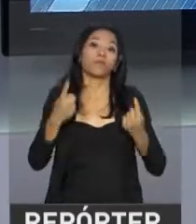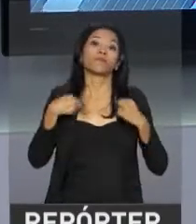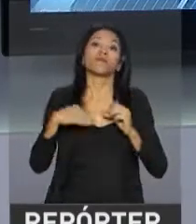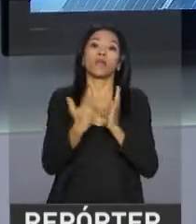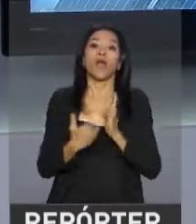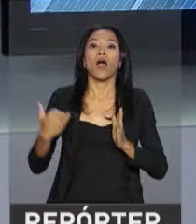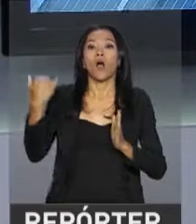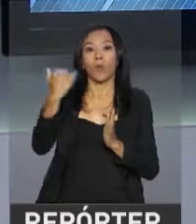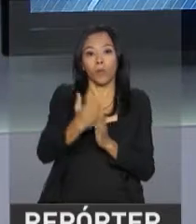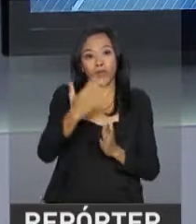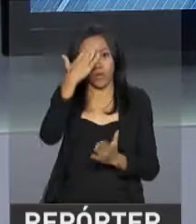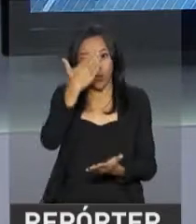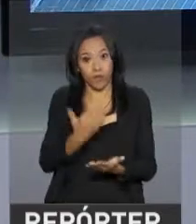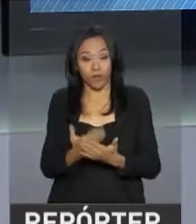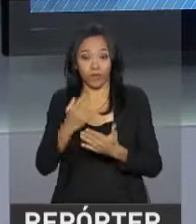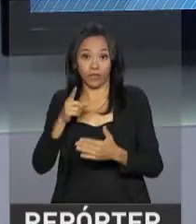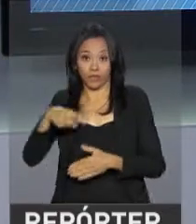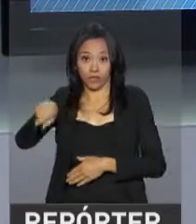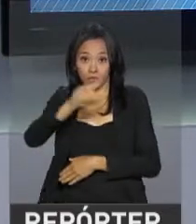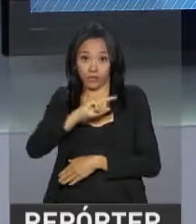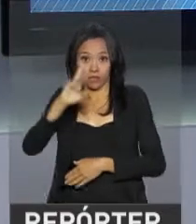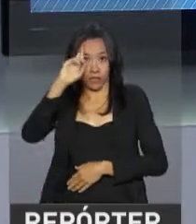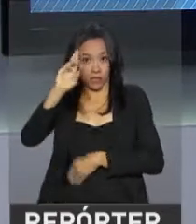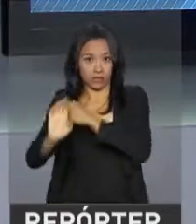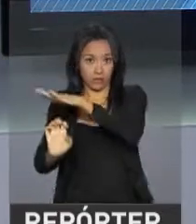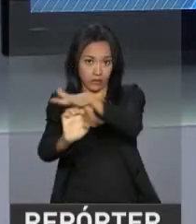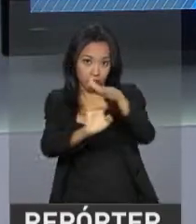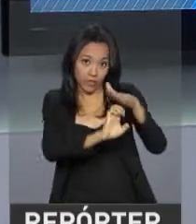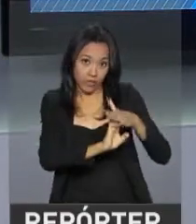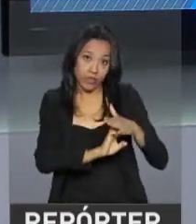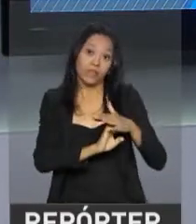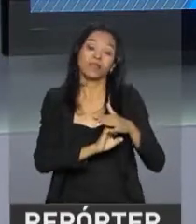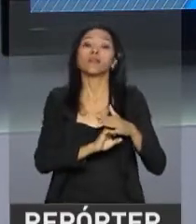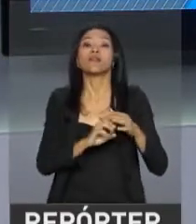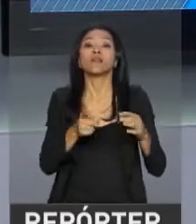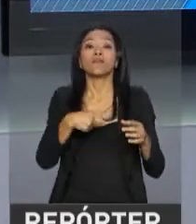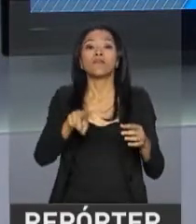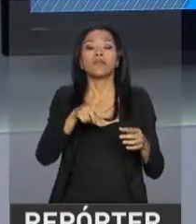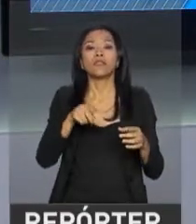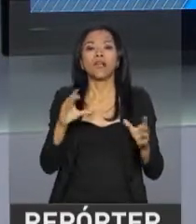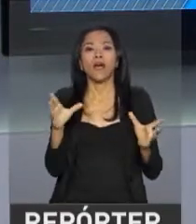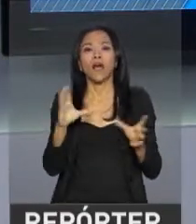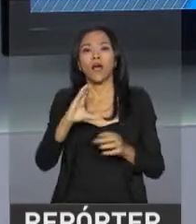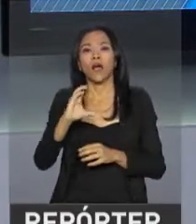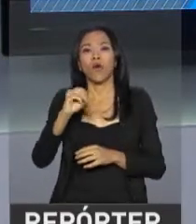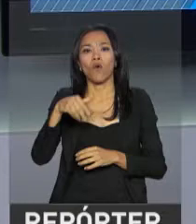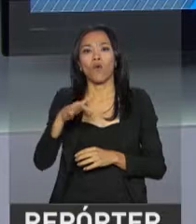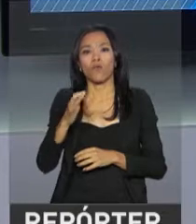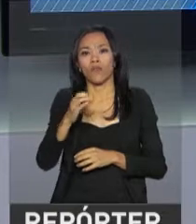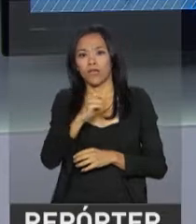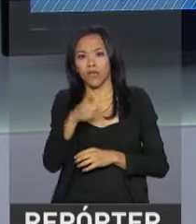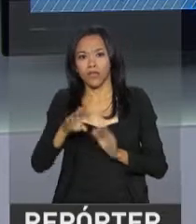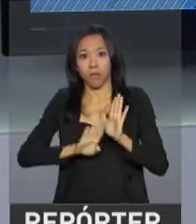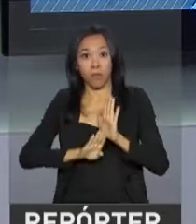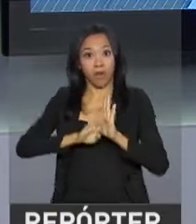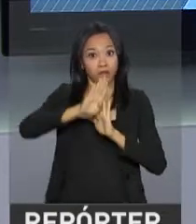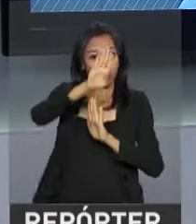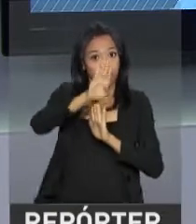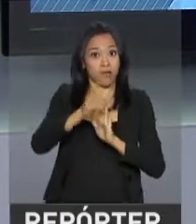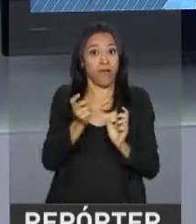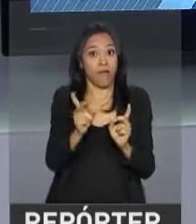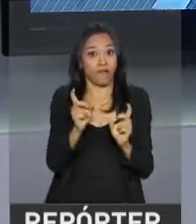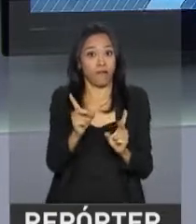De empresários e consumidores na economia, fez a Confederação Nacional do Comércio revisar para cima a projeção de vendas no